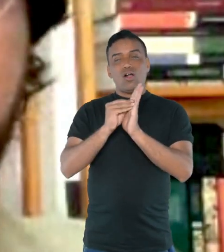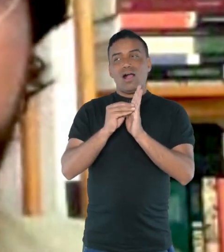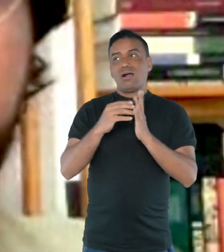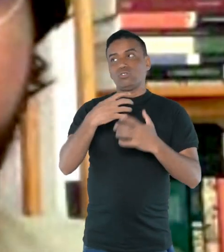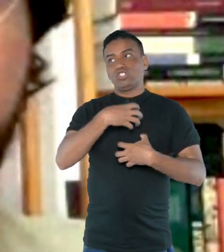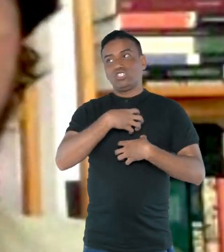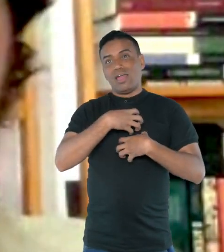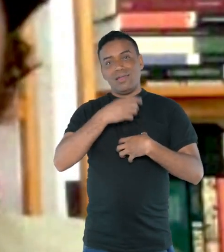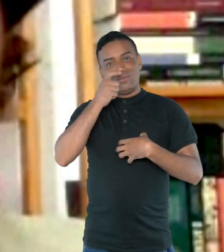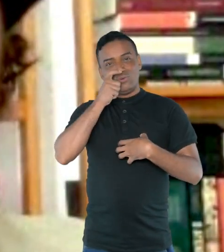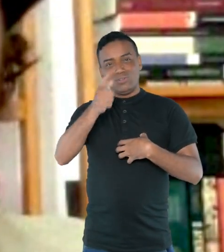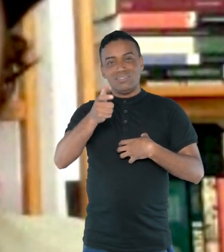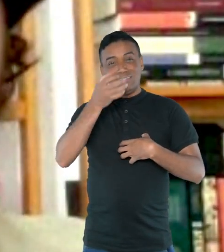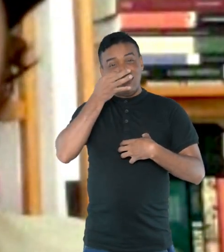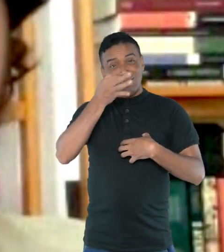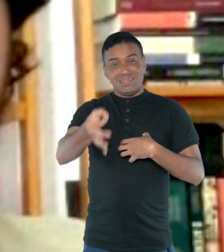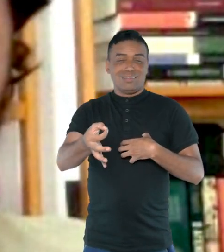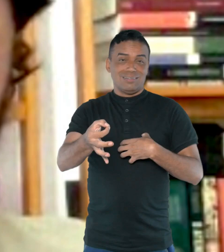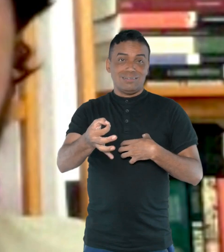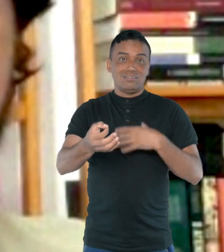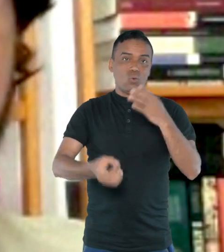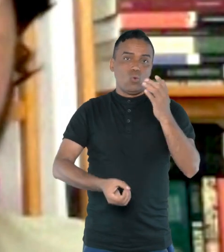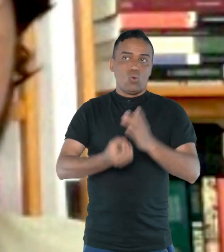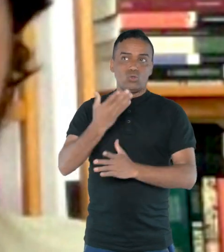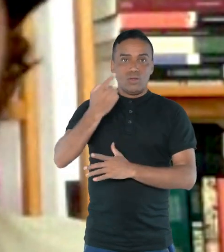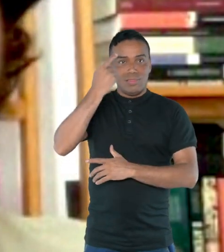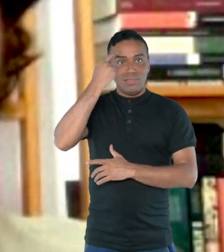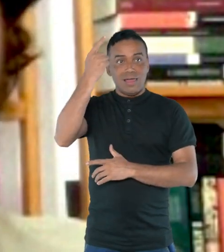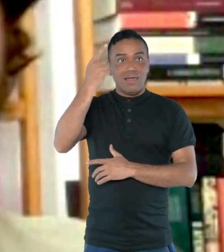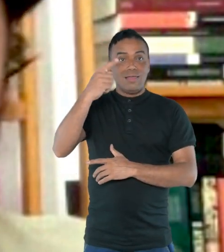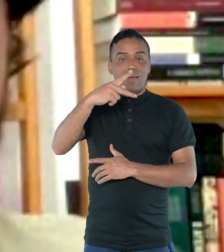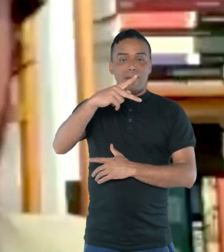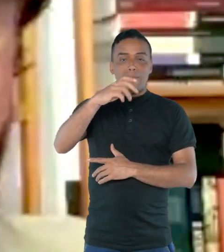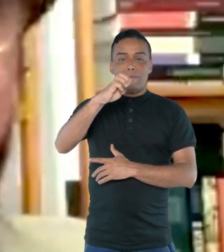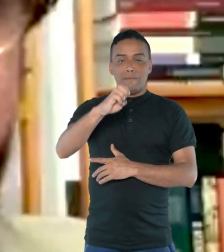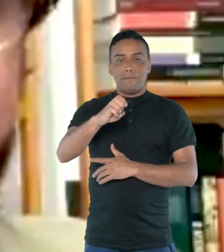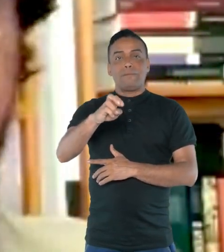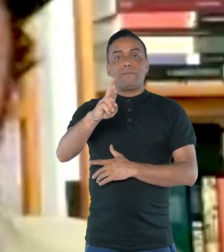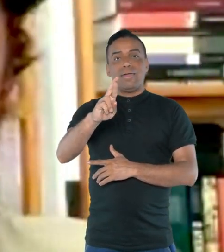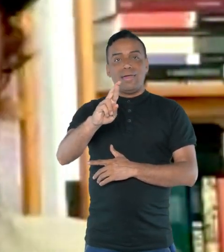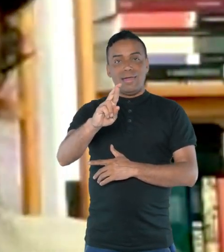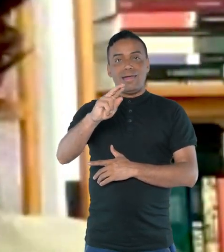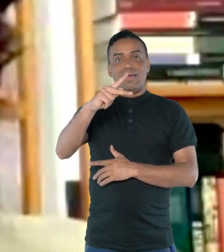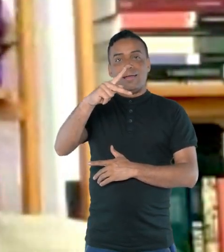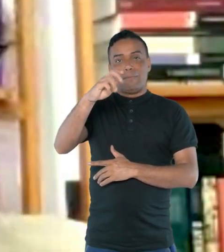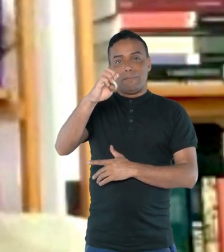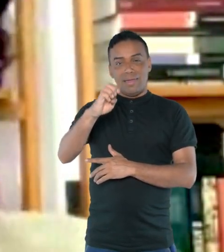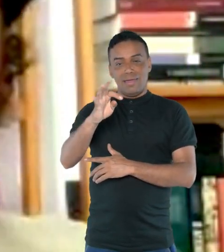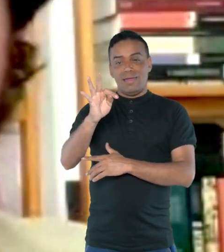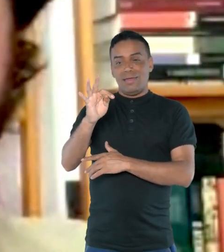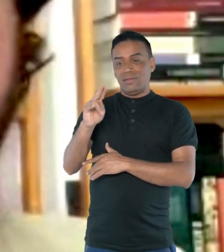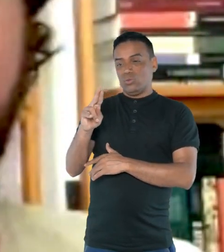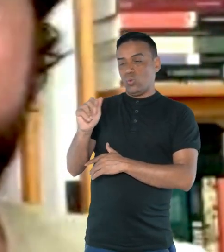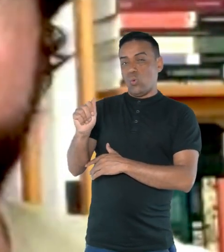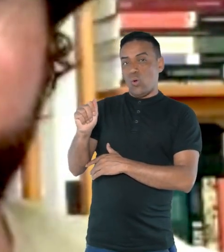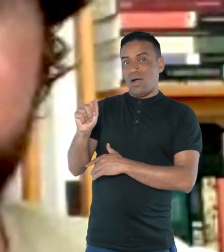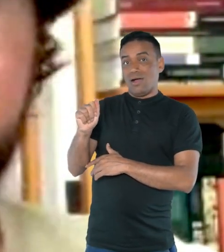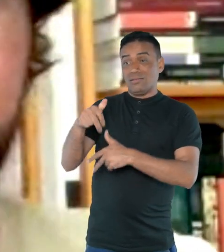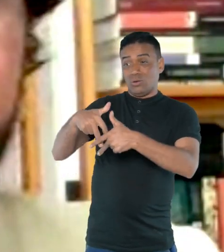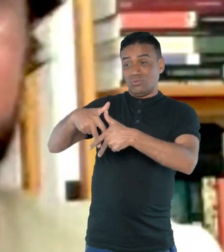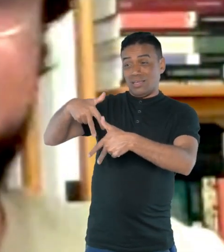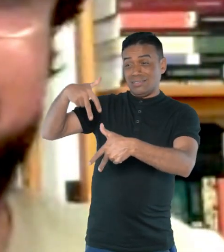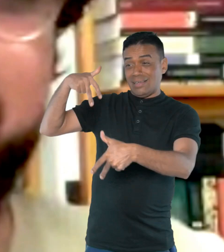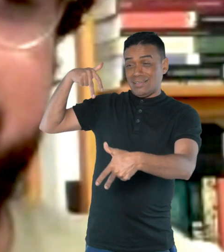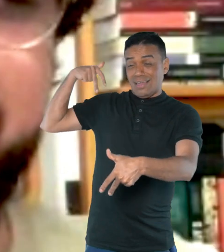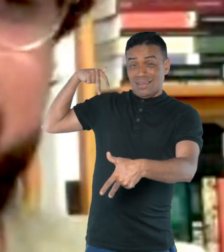interessante. Construir essa ideia de que a Perpétua, ela, através dos muitos descendentes